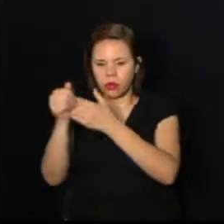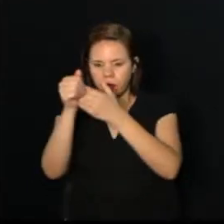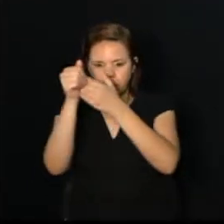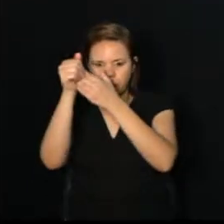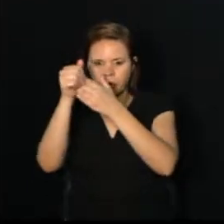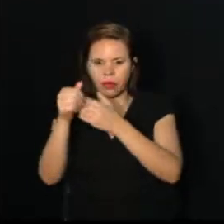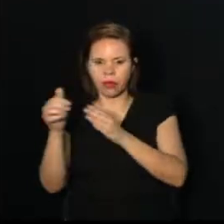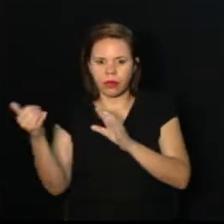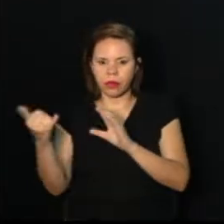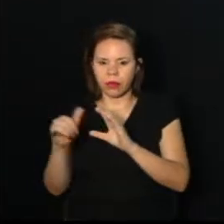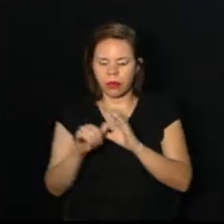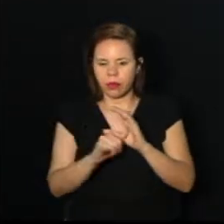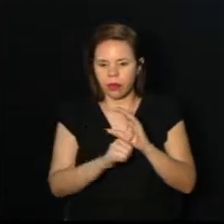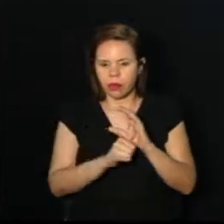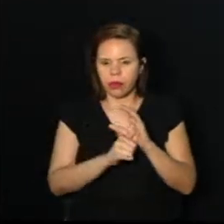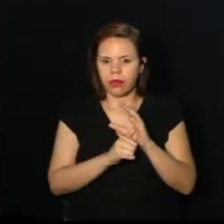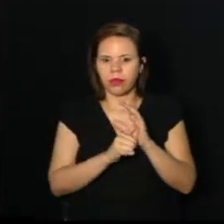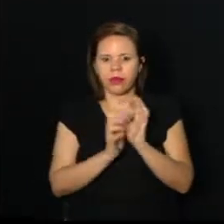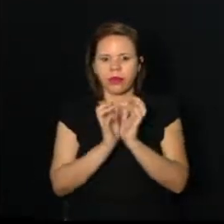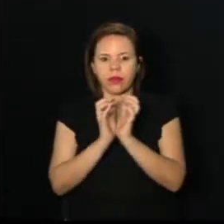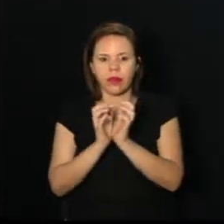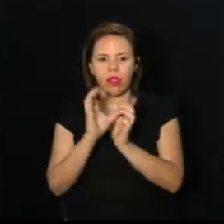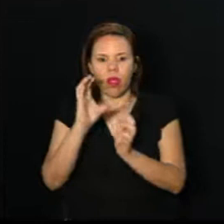ao córtex